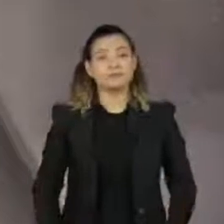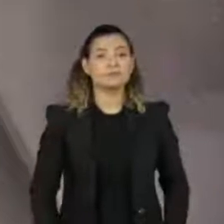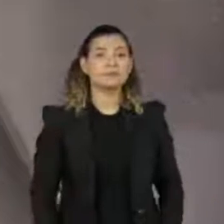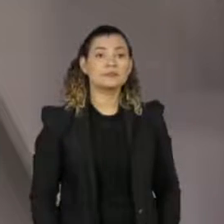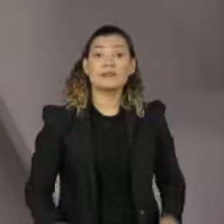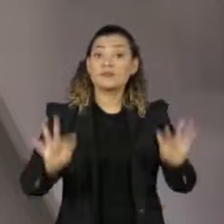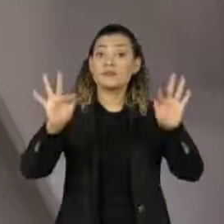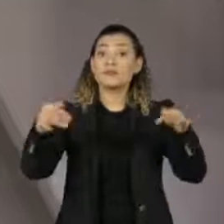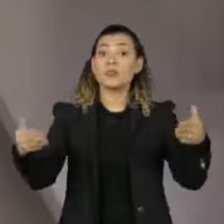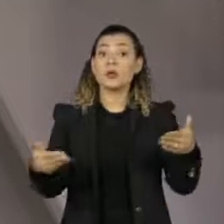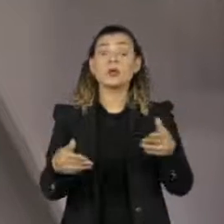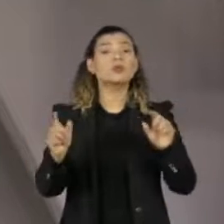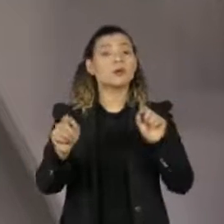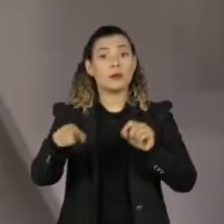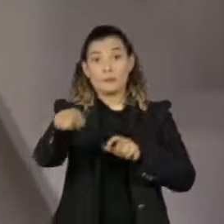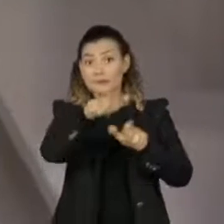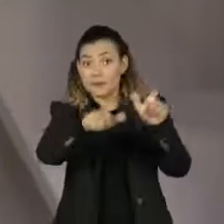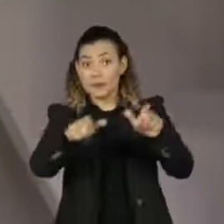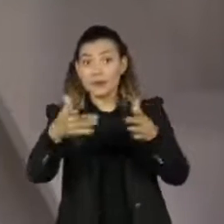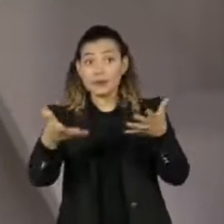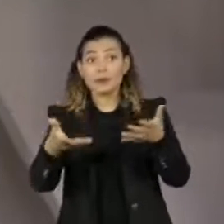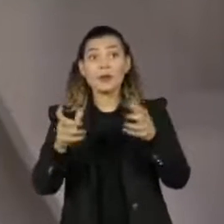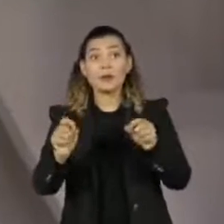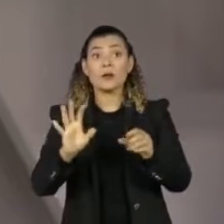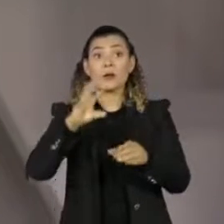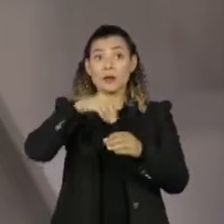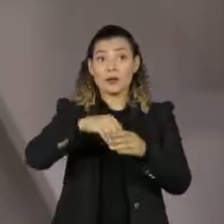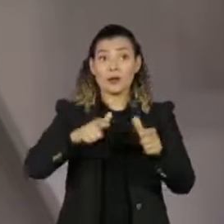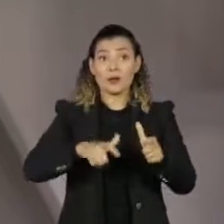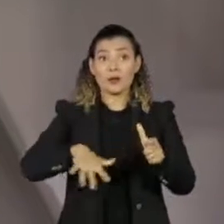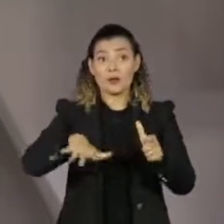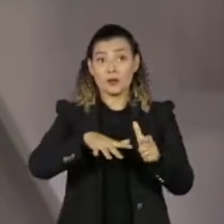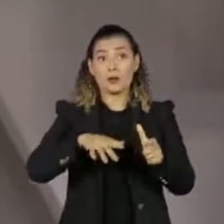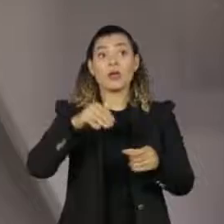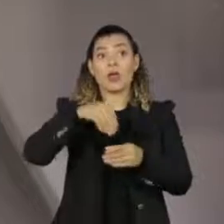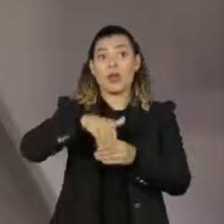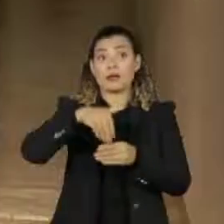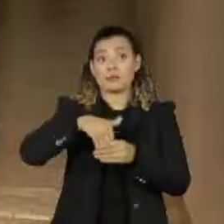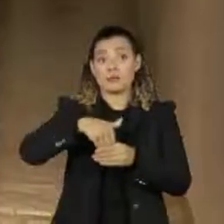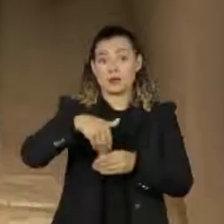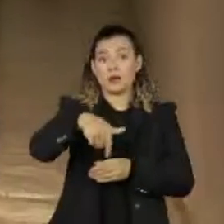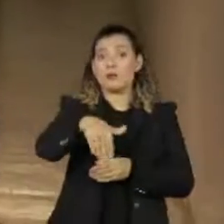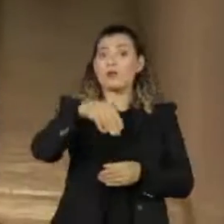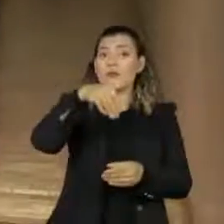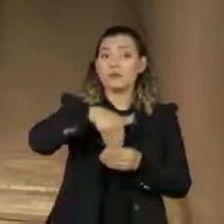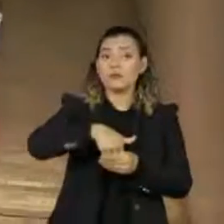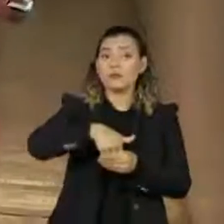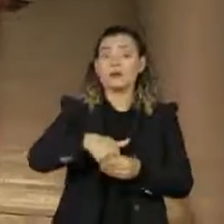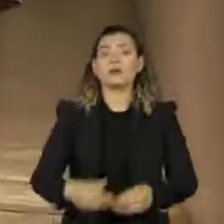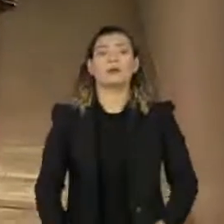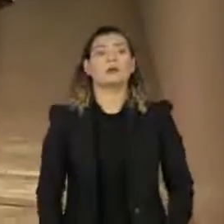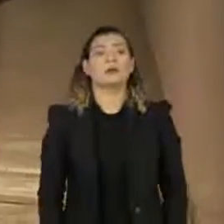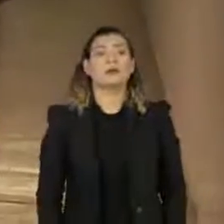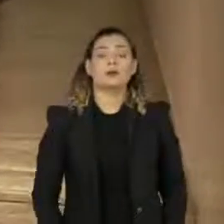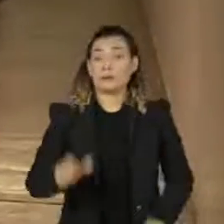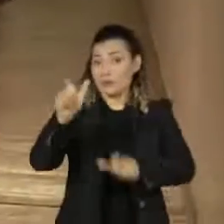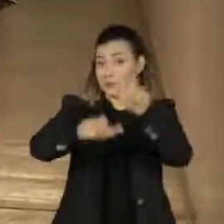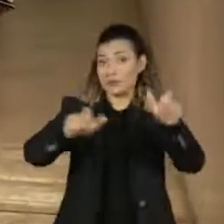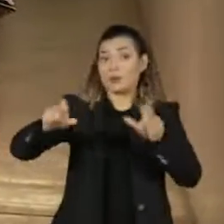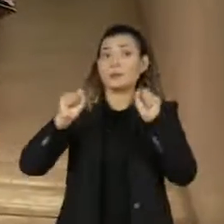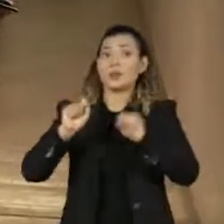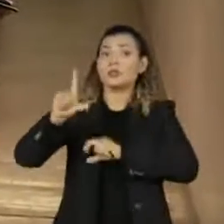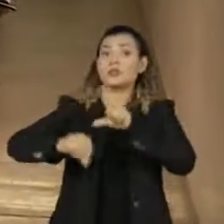terminar hoje o prazo para quem quer votar fora do domicílio eleitoral nessas eleições o eleitor pode